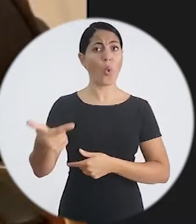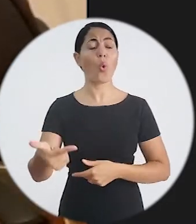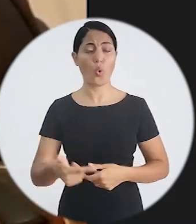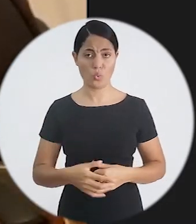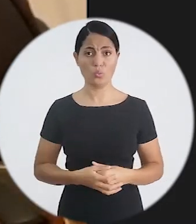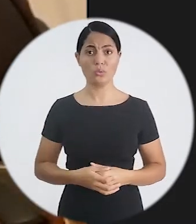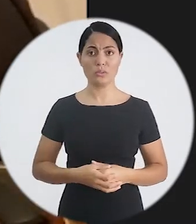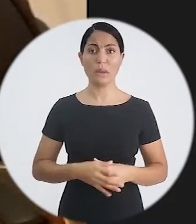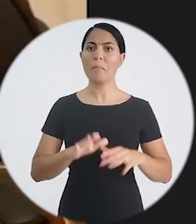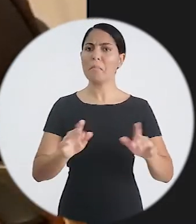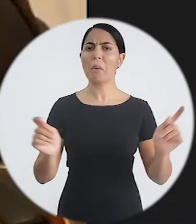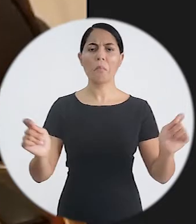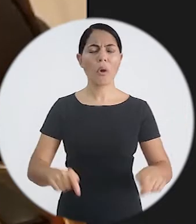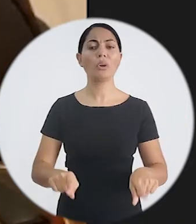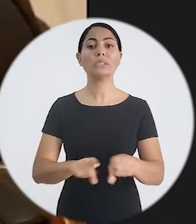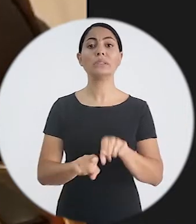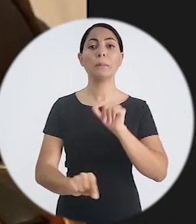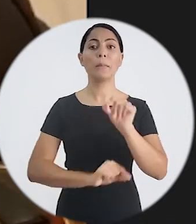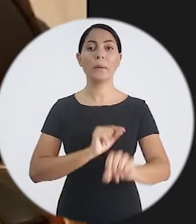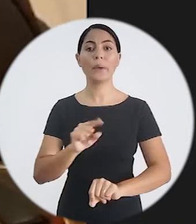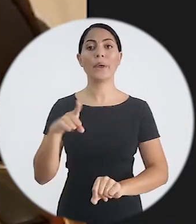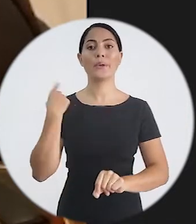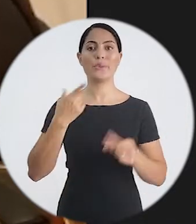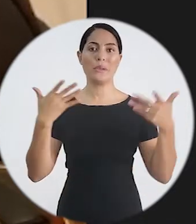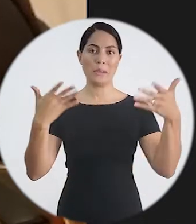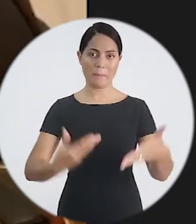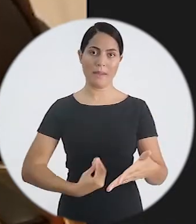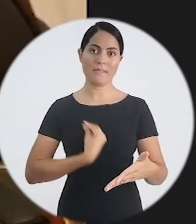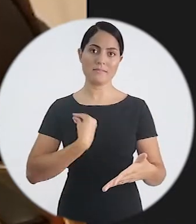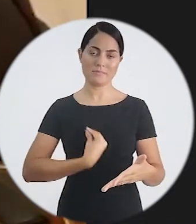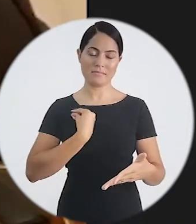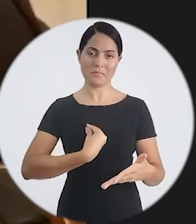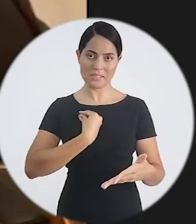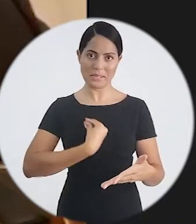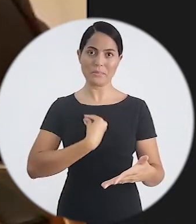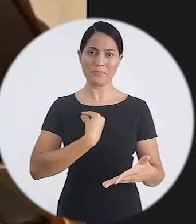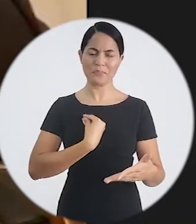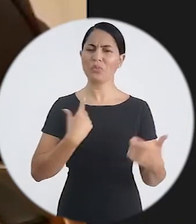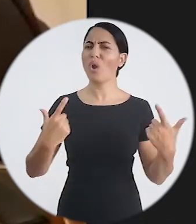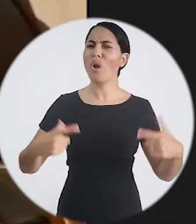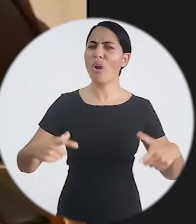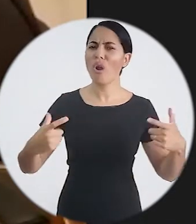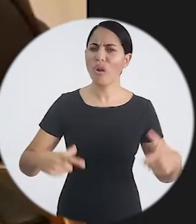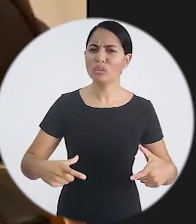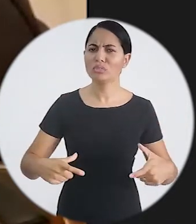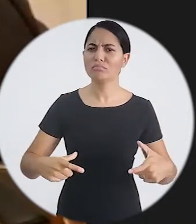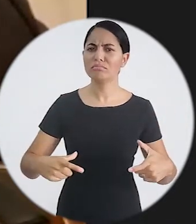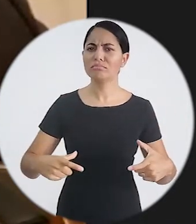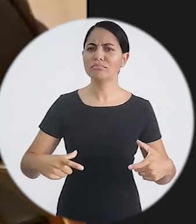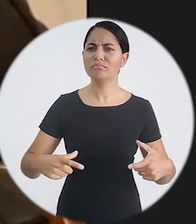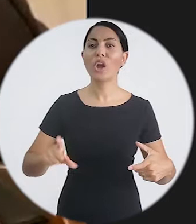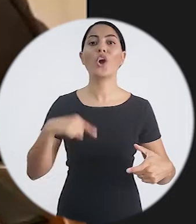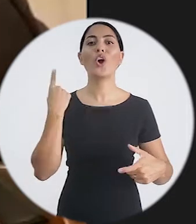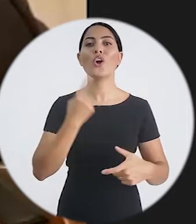dos quais nós fizemos, e posso citar a nossa participação no desenvolvimento no